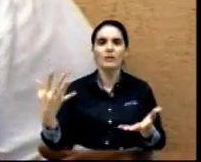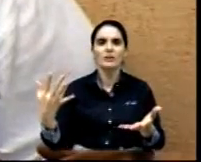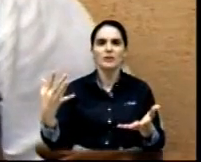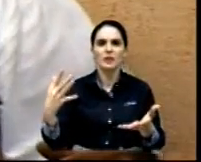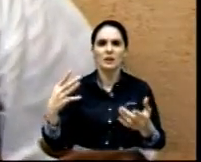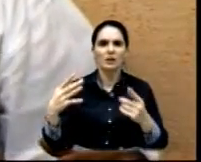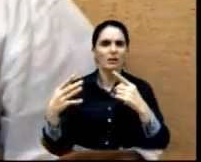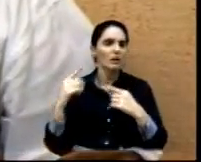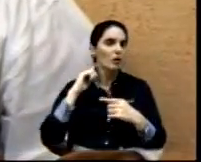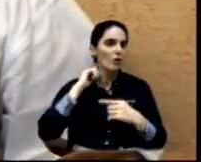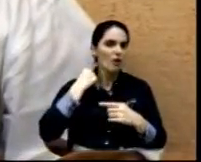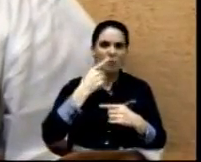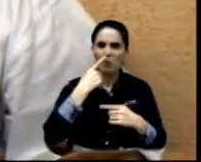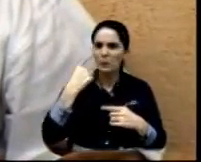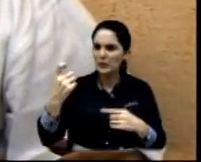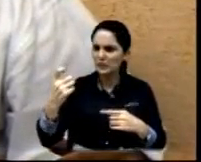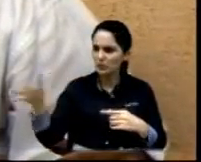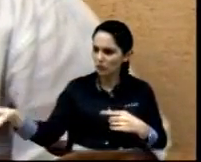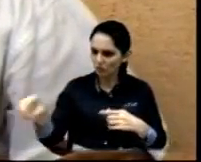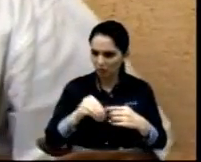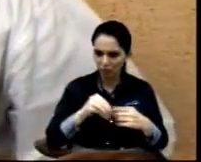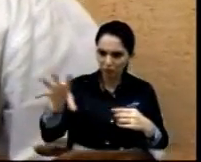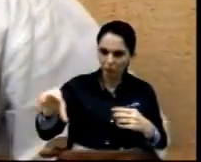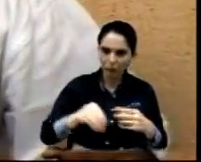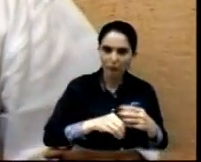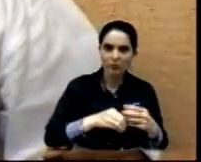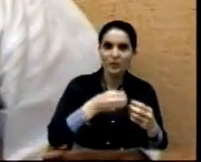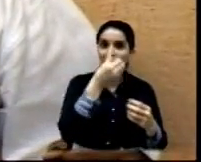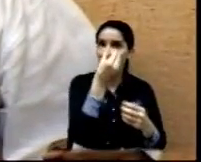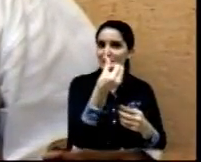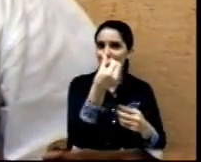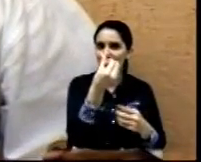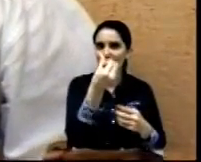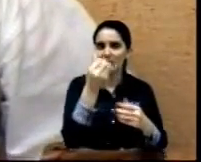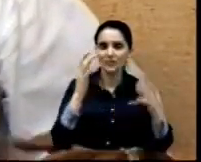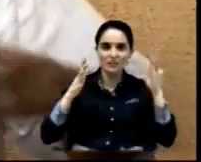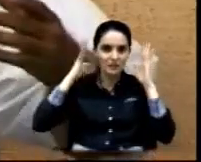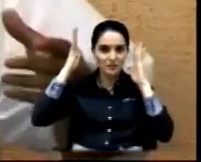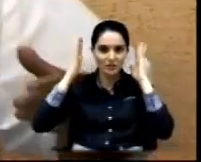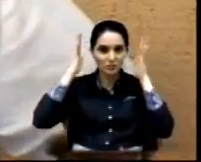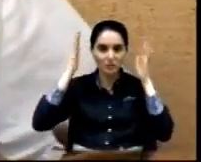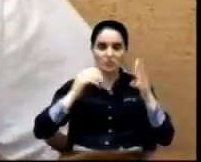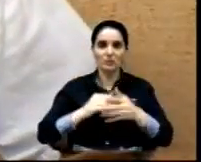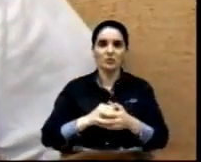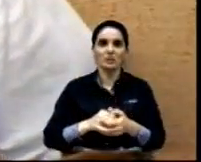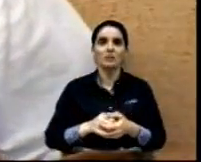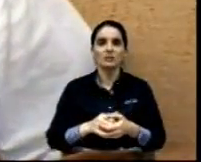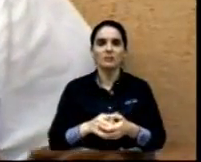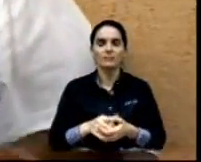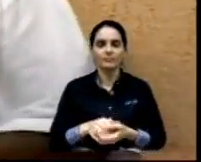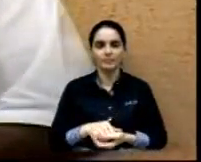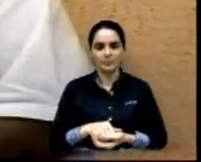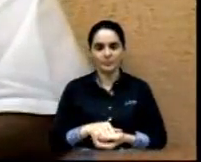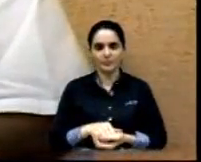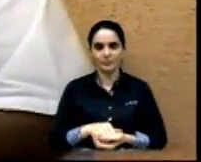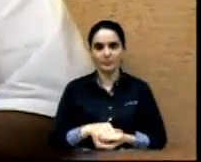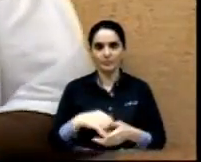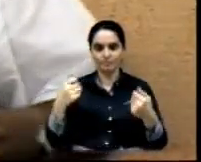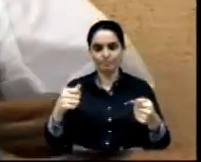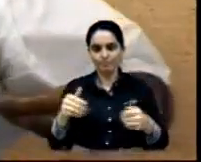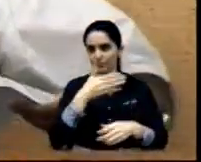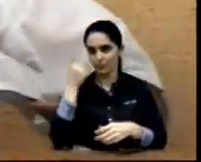36 milhões por 6 caminhões, gente. 6 caminhões. Daria para fazer muito mais com esse dinheiro. Por favor.